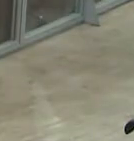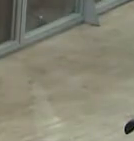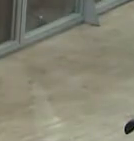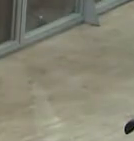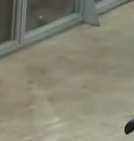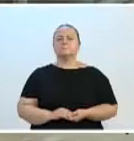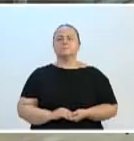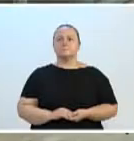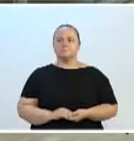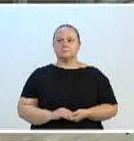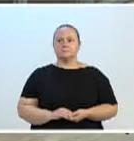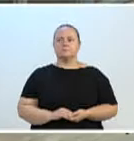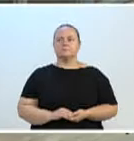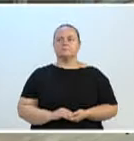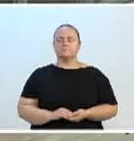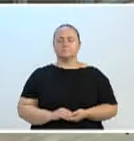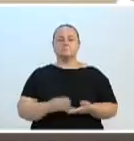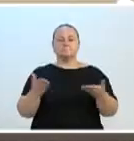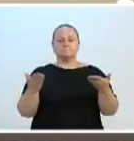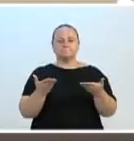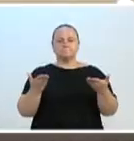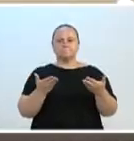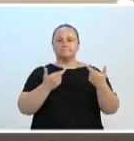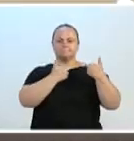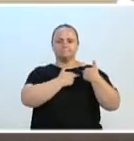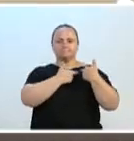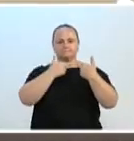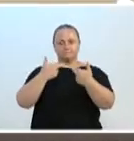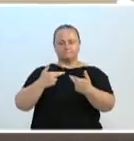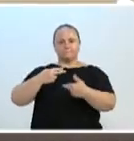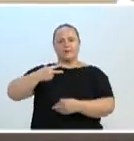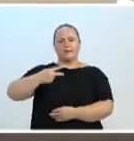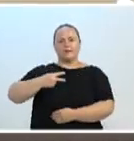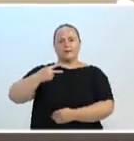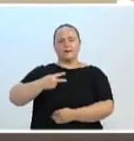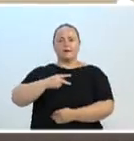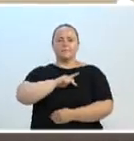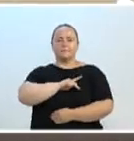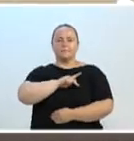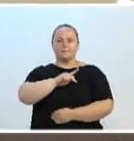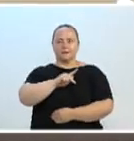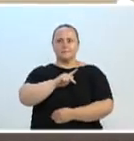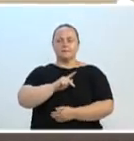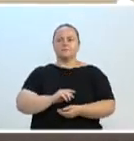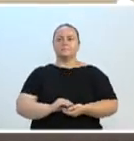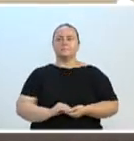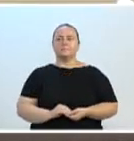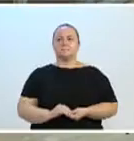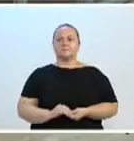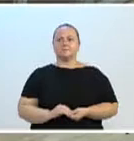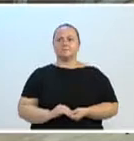Passo o trabalho à nossa vice-presidente para fazer uso da palavra.